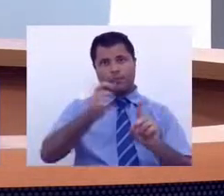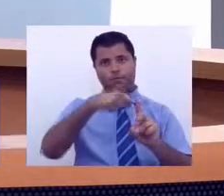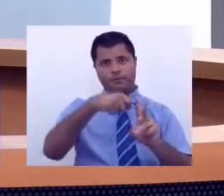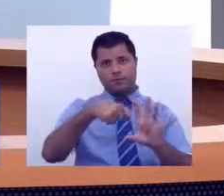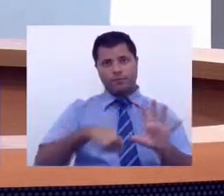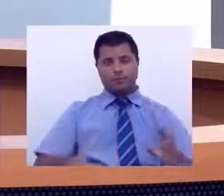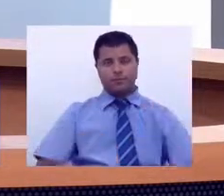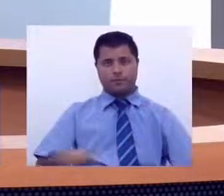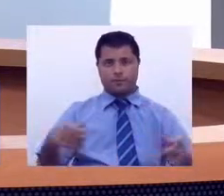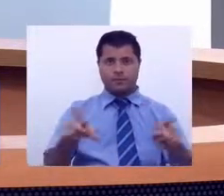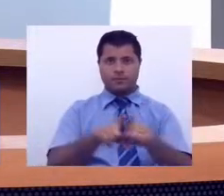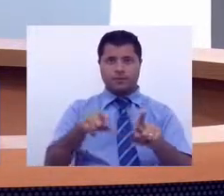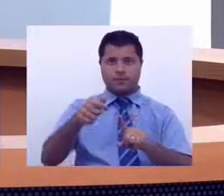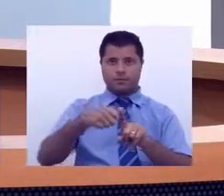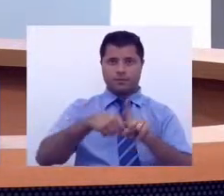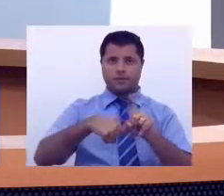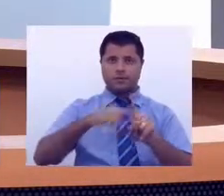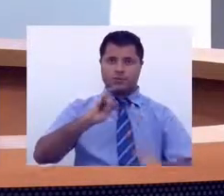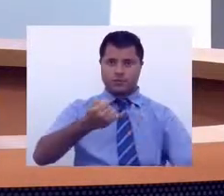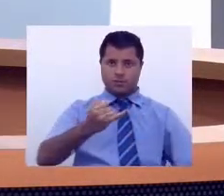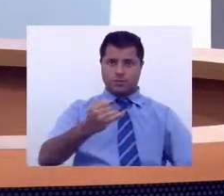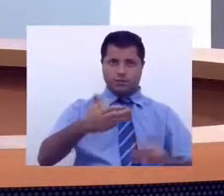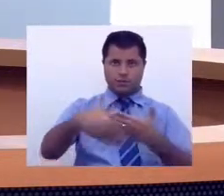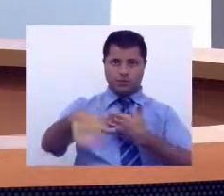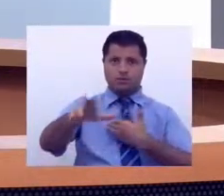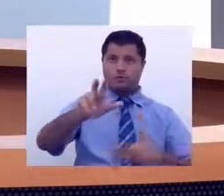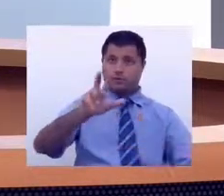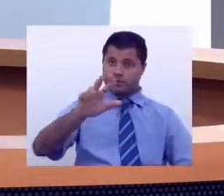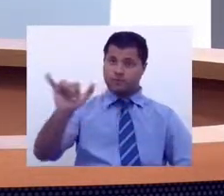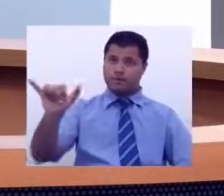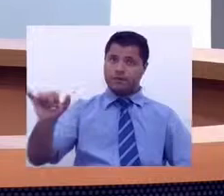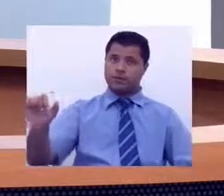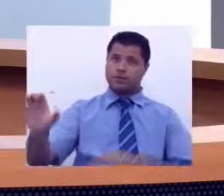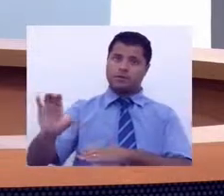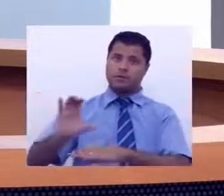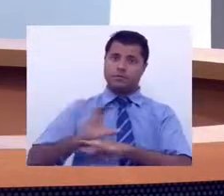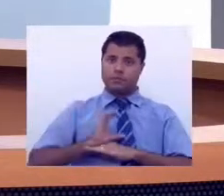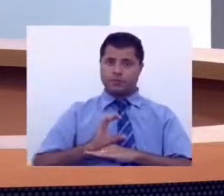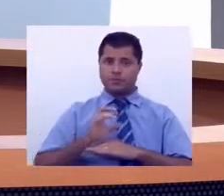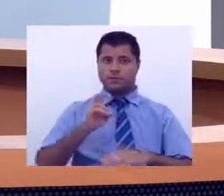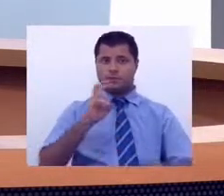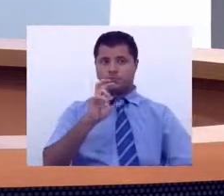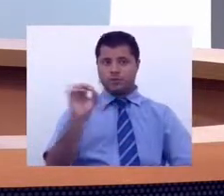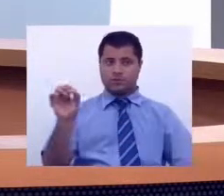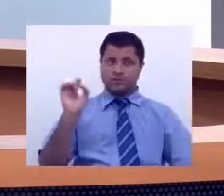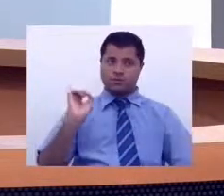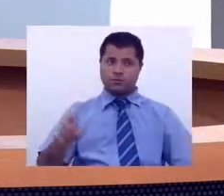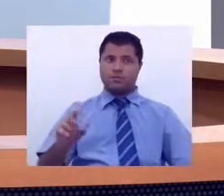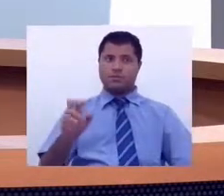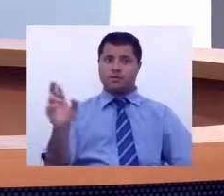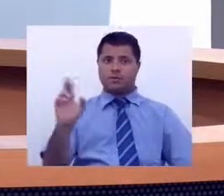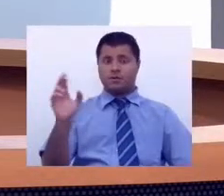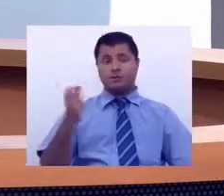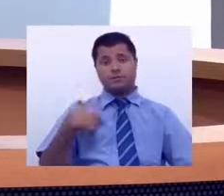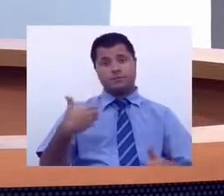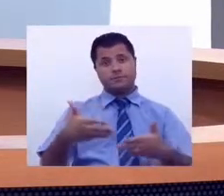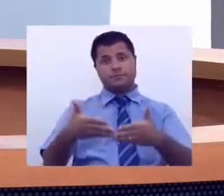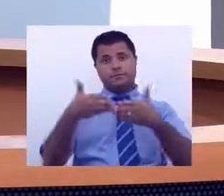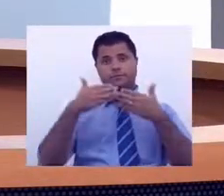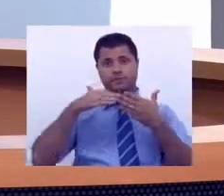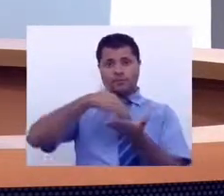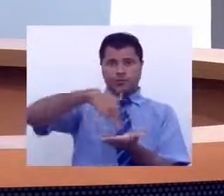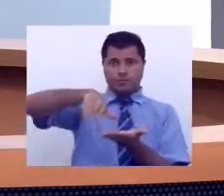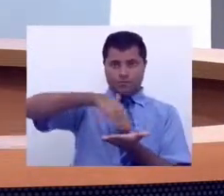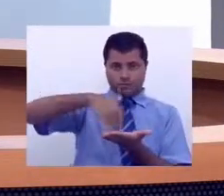janeiro, vai ter um subsídio do Estado de 500 mil reais. E eu pedi licença para o